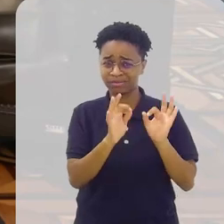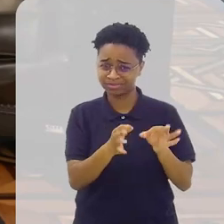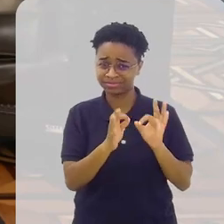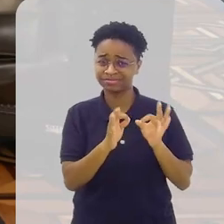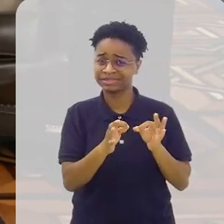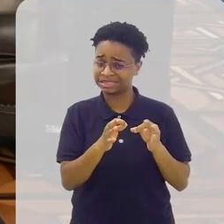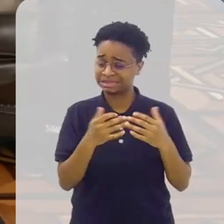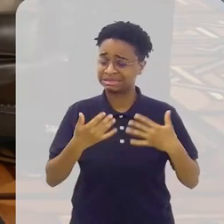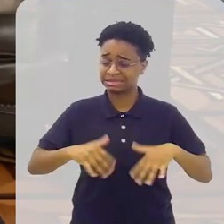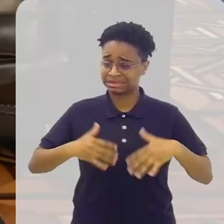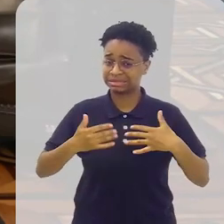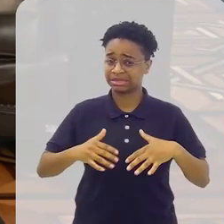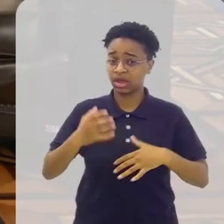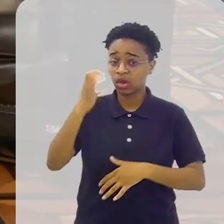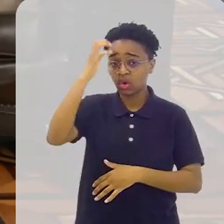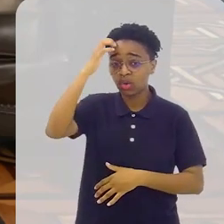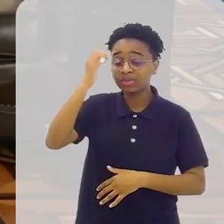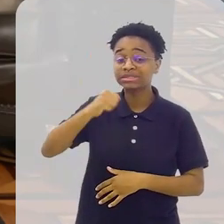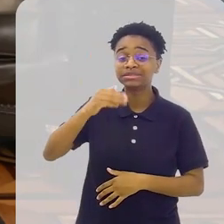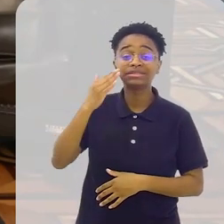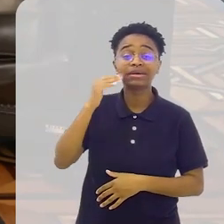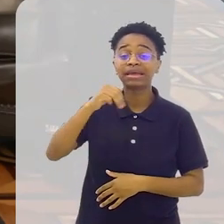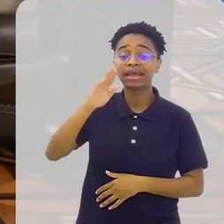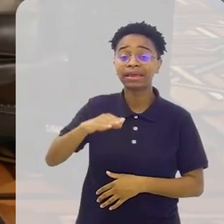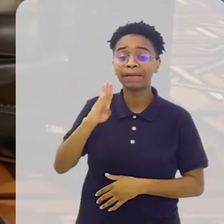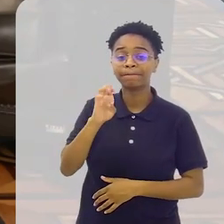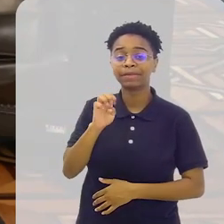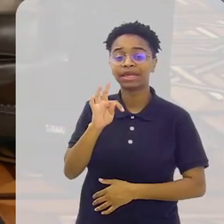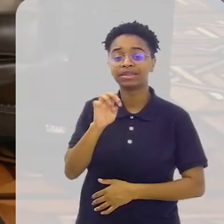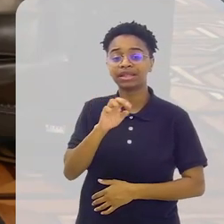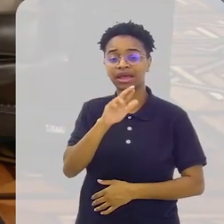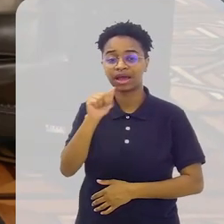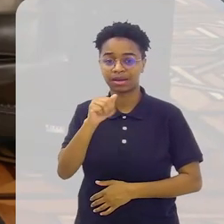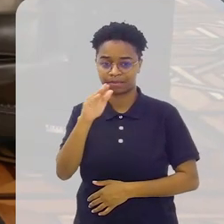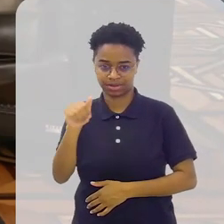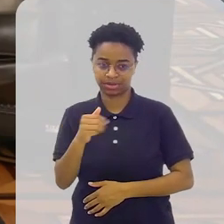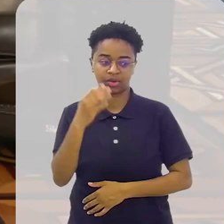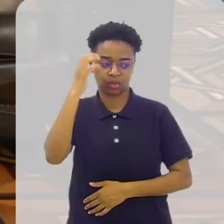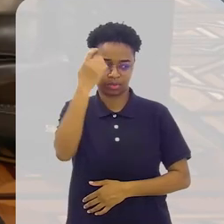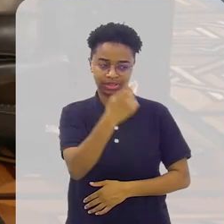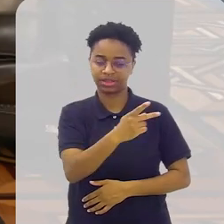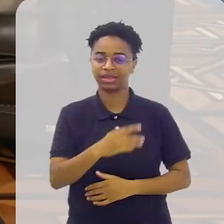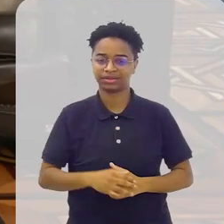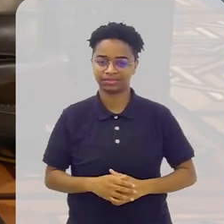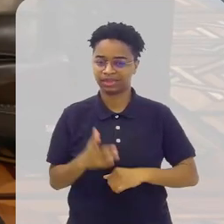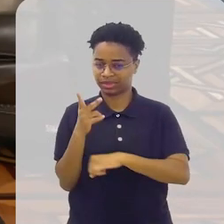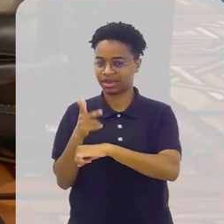né É verdade uma coisa culpado disso chama-se beterraba